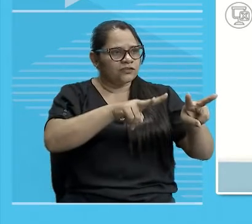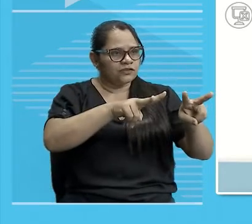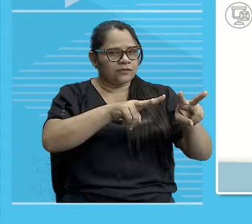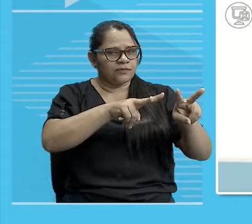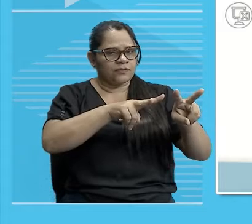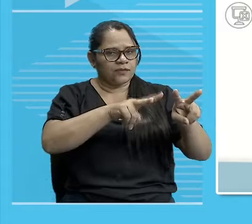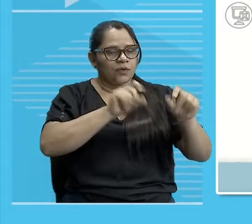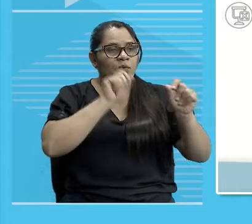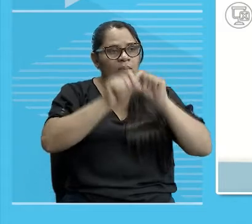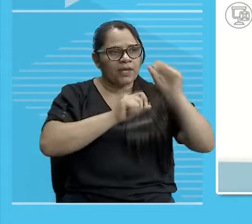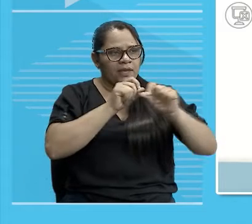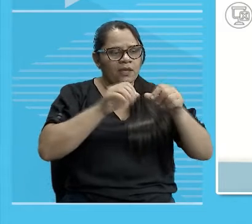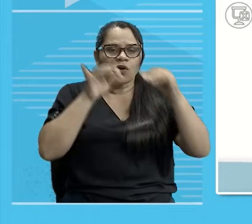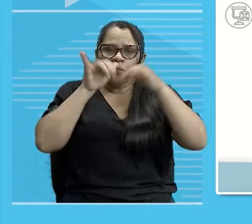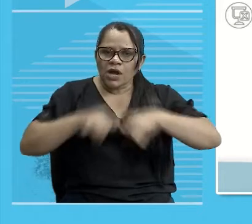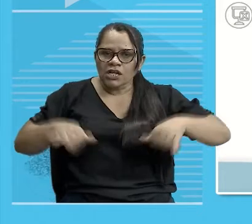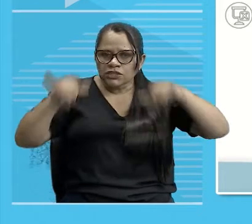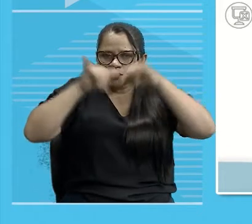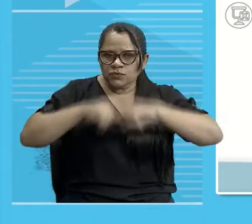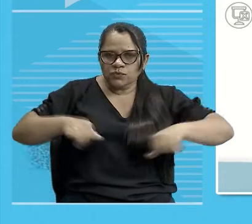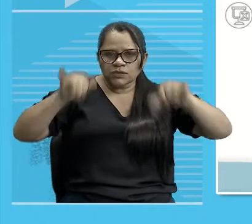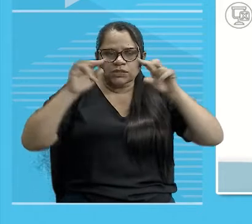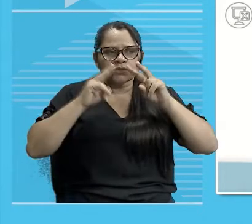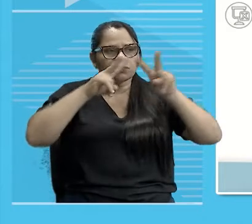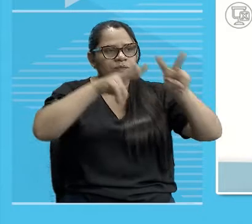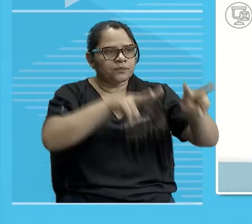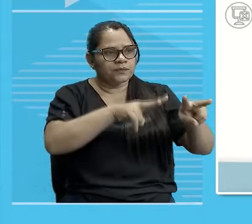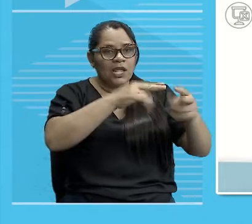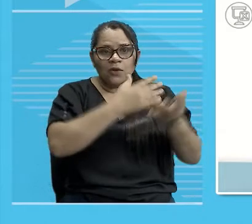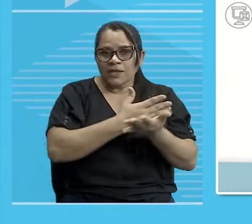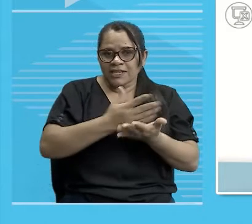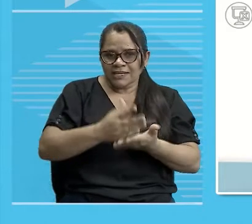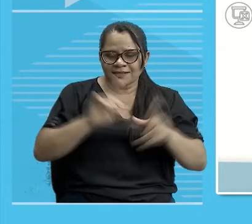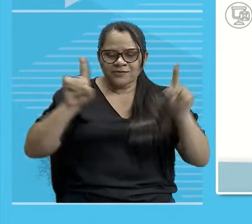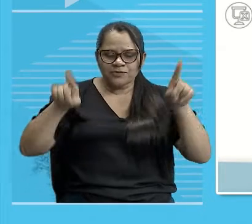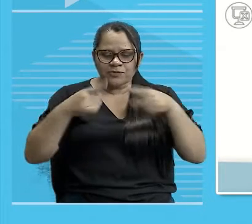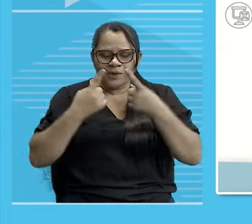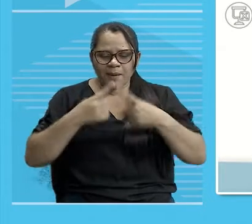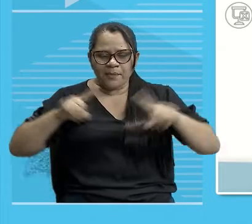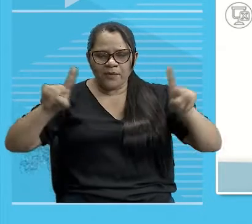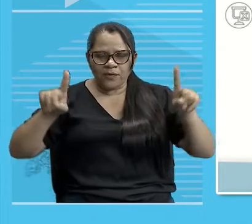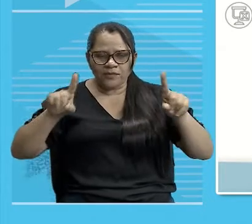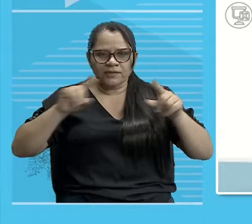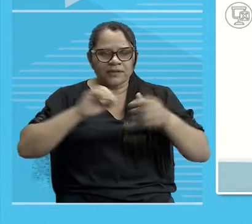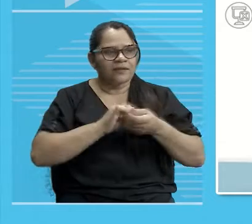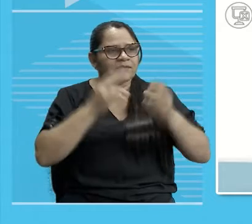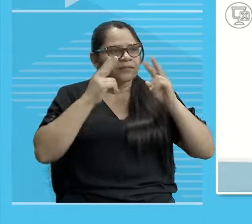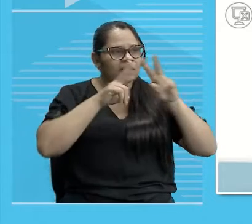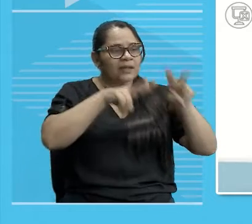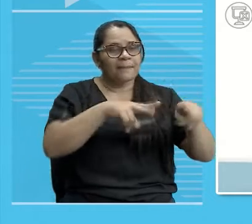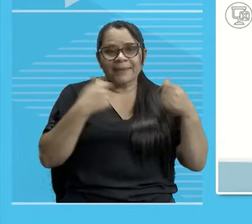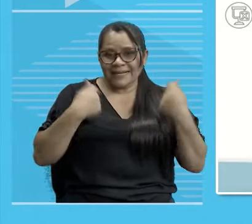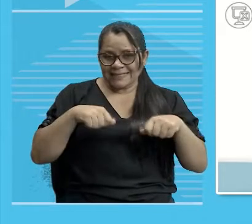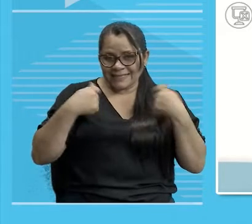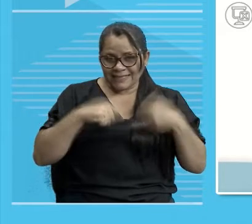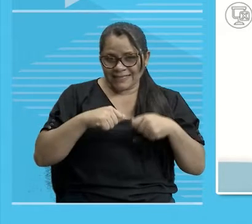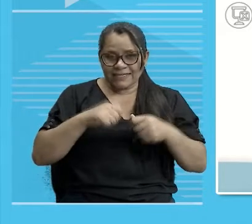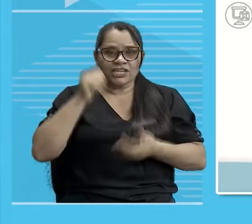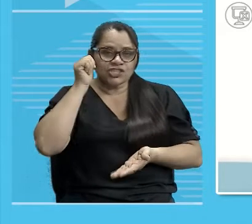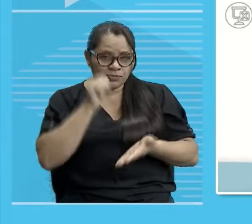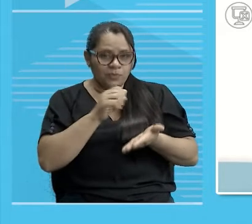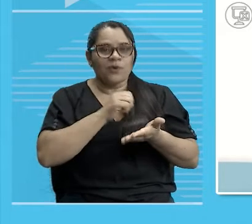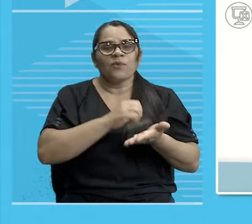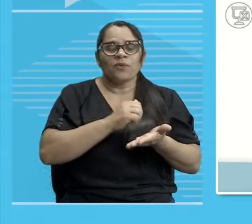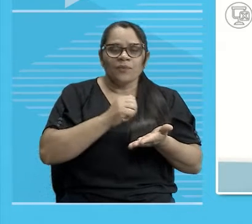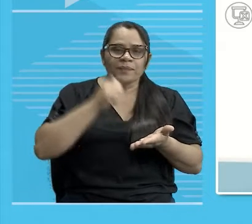esse anúncio aqui ó ele até inclusive o início de uma música né ó datilógrafa precisa-se de moça com